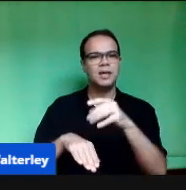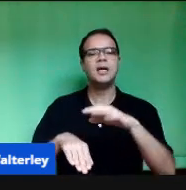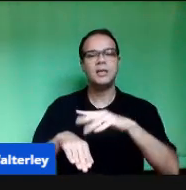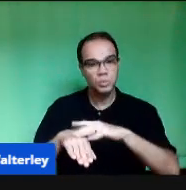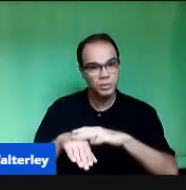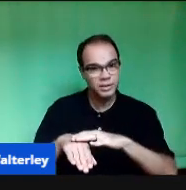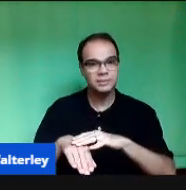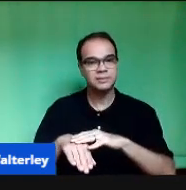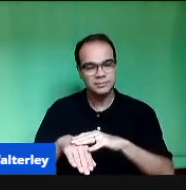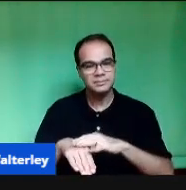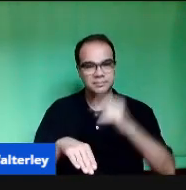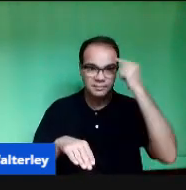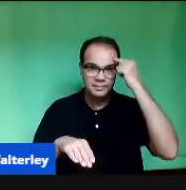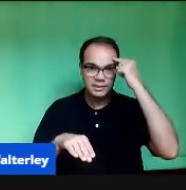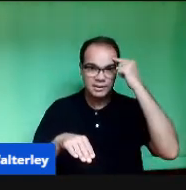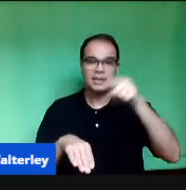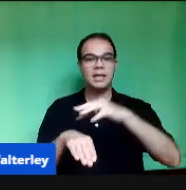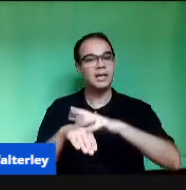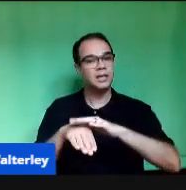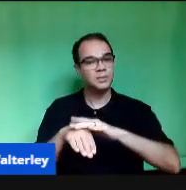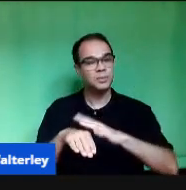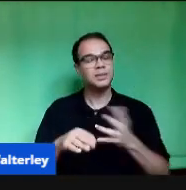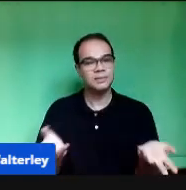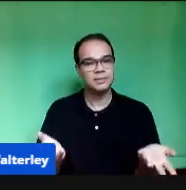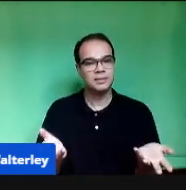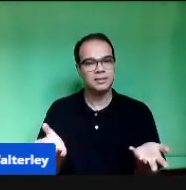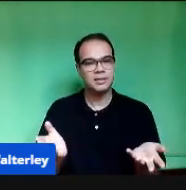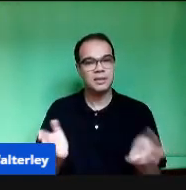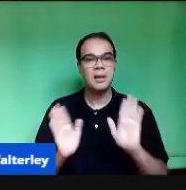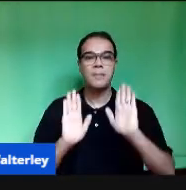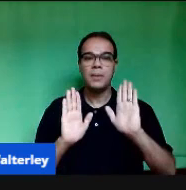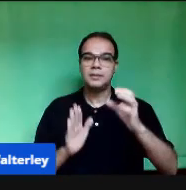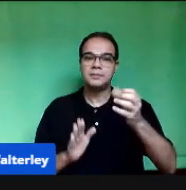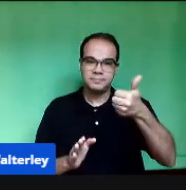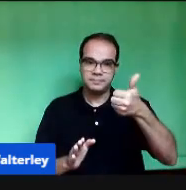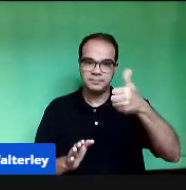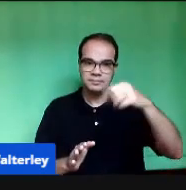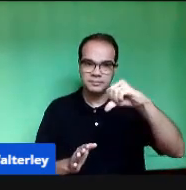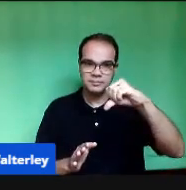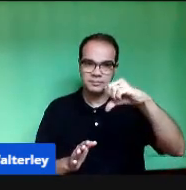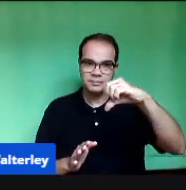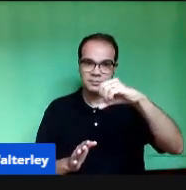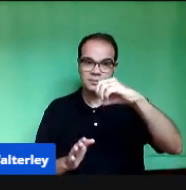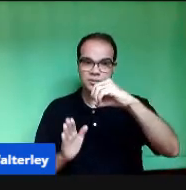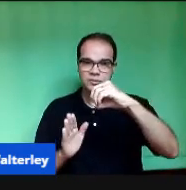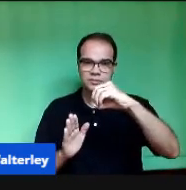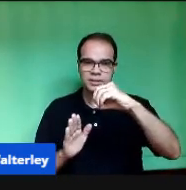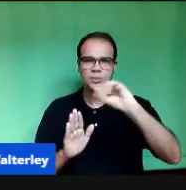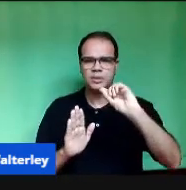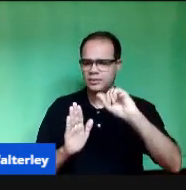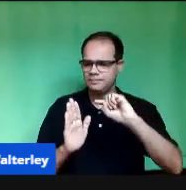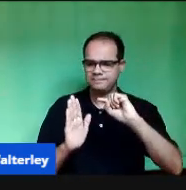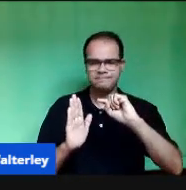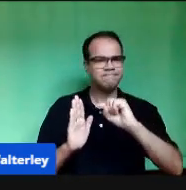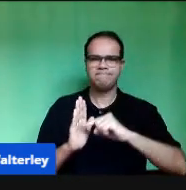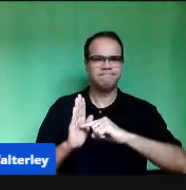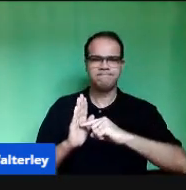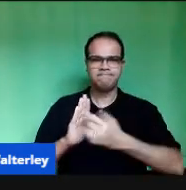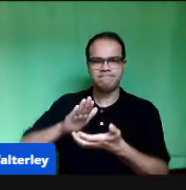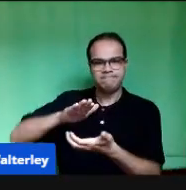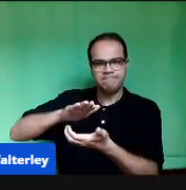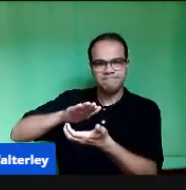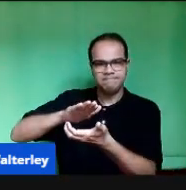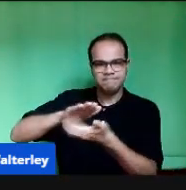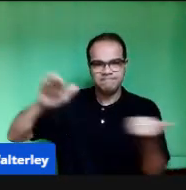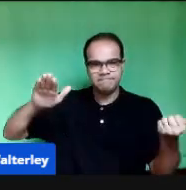como doença da Classificação Internacional de Doenças, ela retira esse último estigma que a população